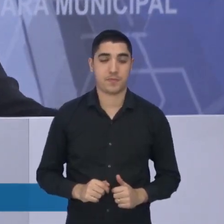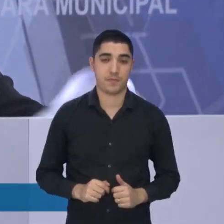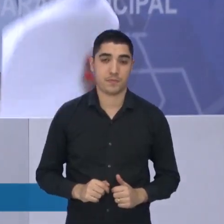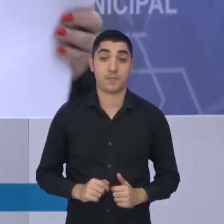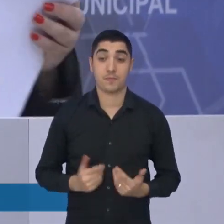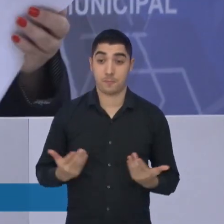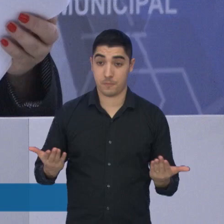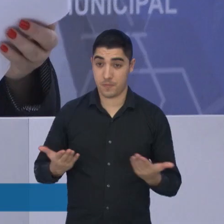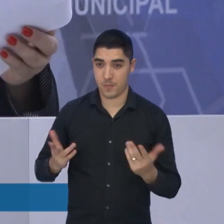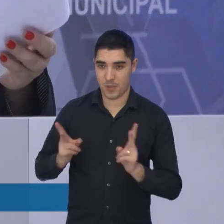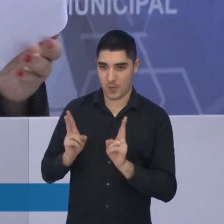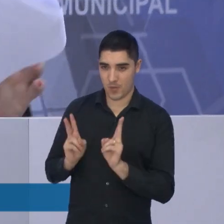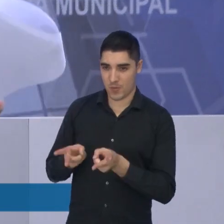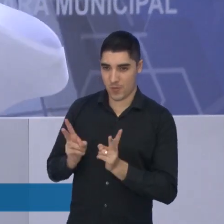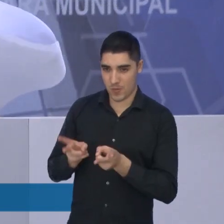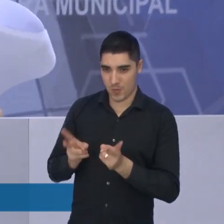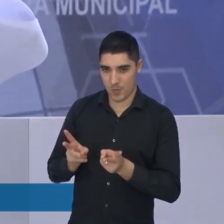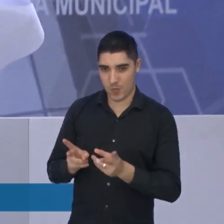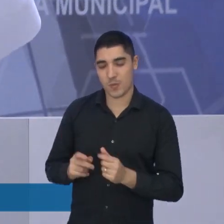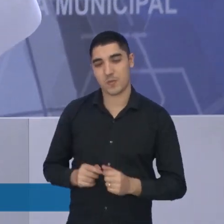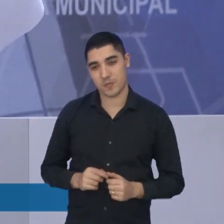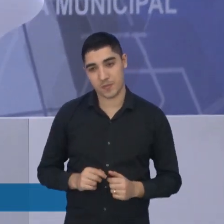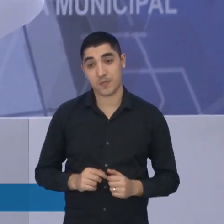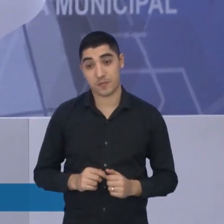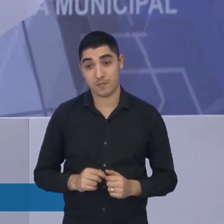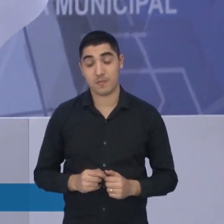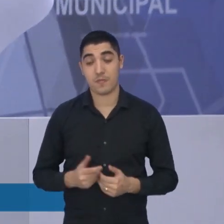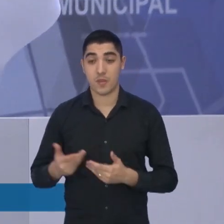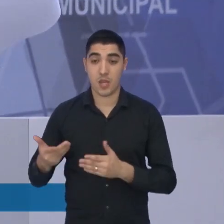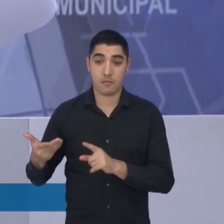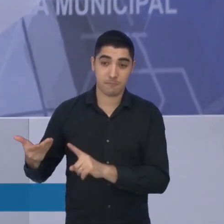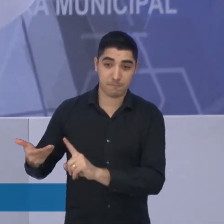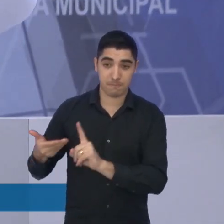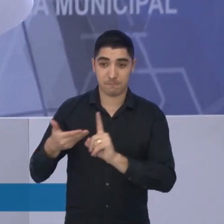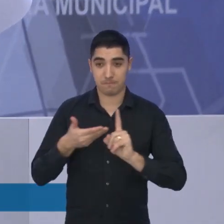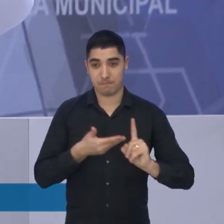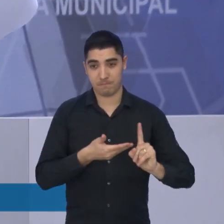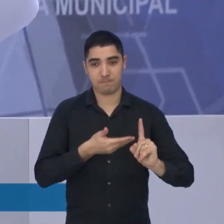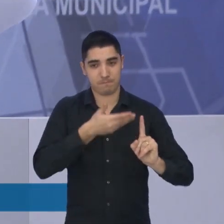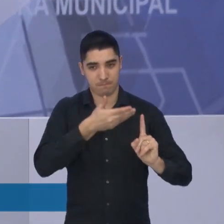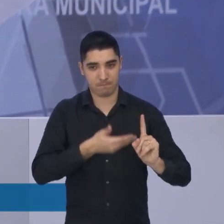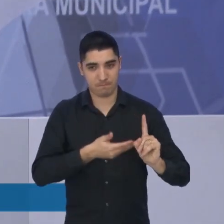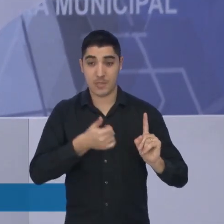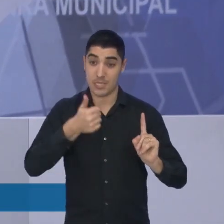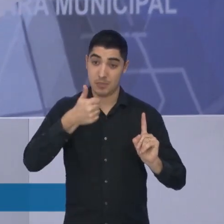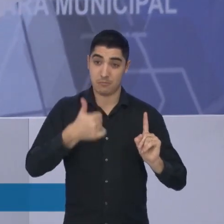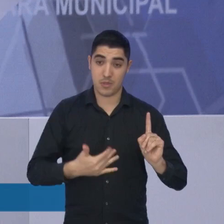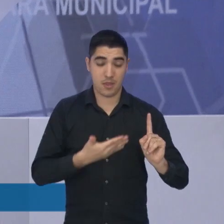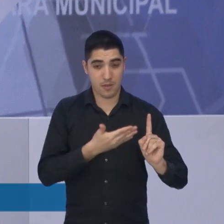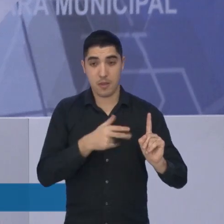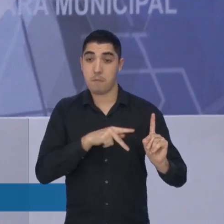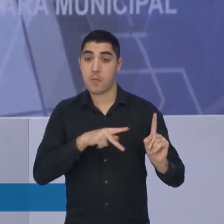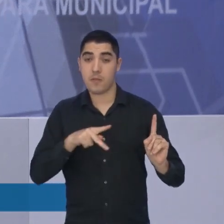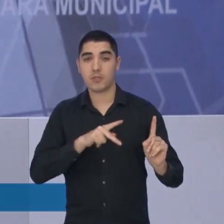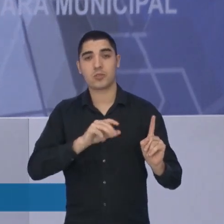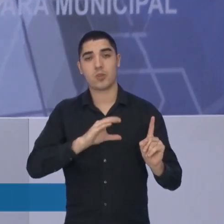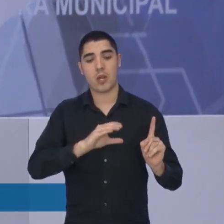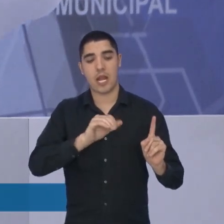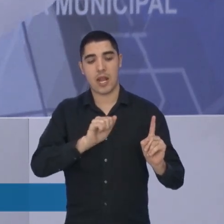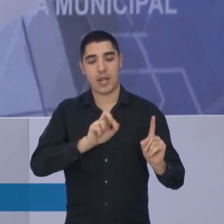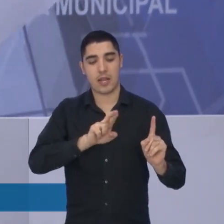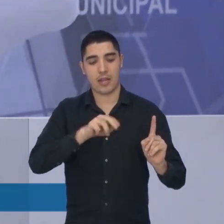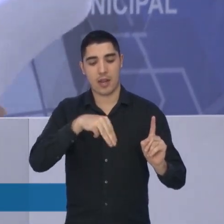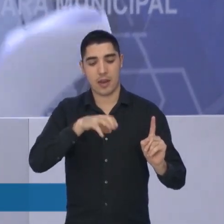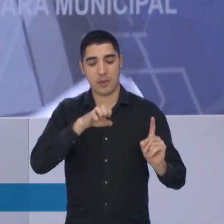Dando continuidade ao nosso evento, convidamos agora para se pronunciar a professora Carmen